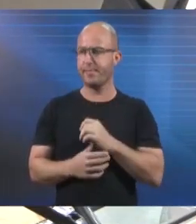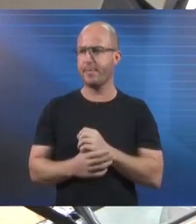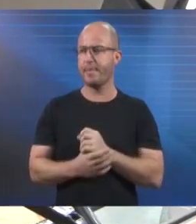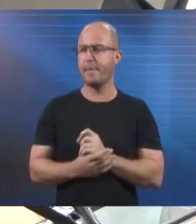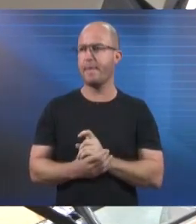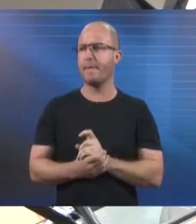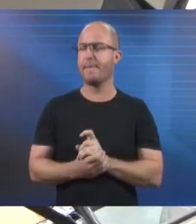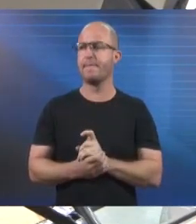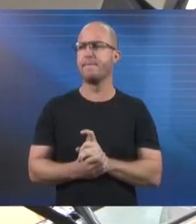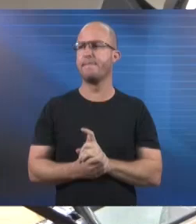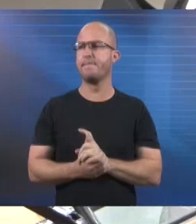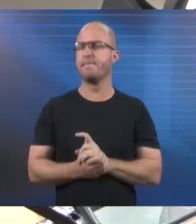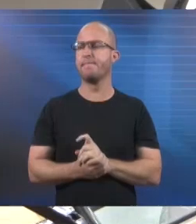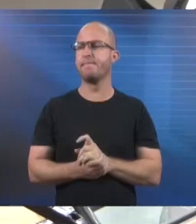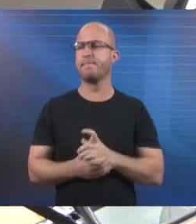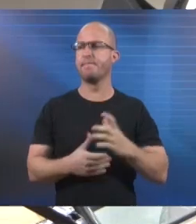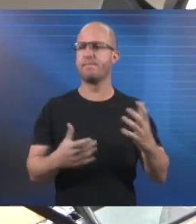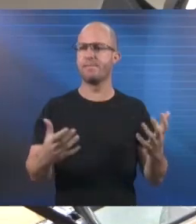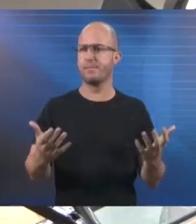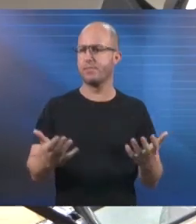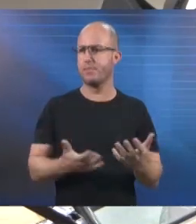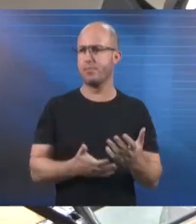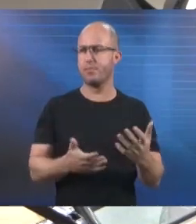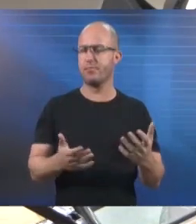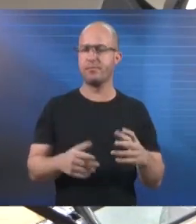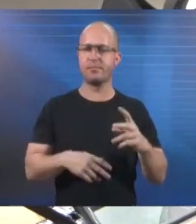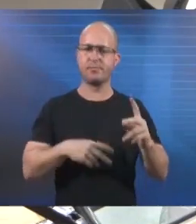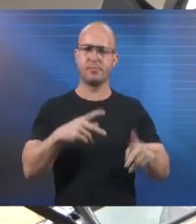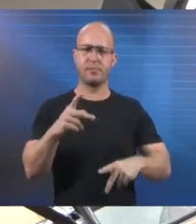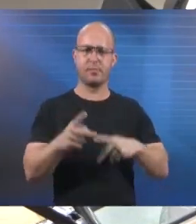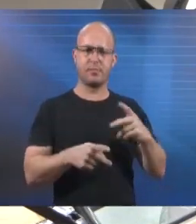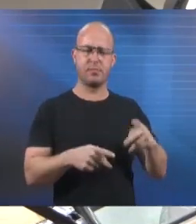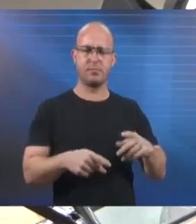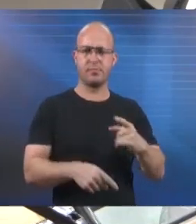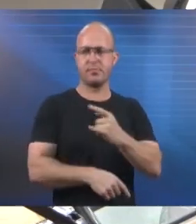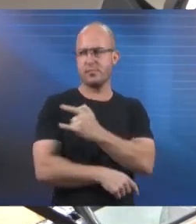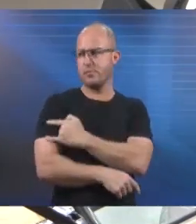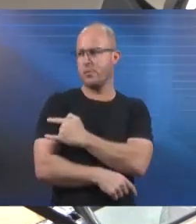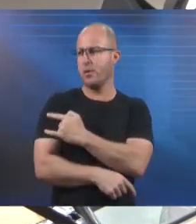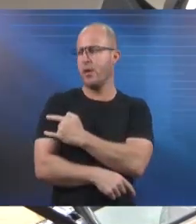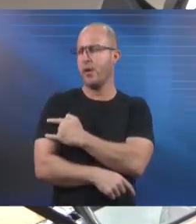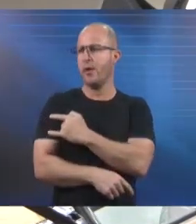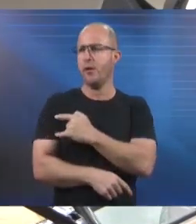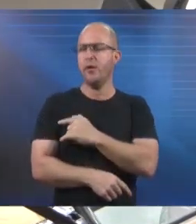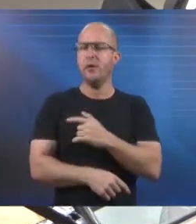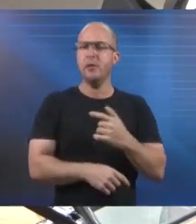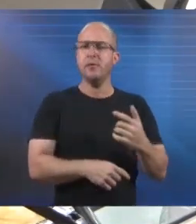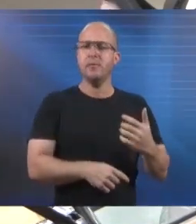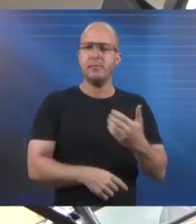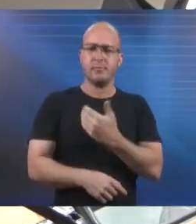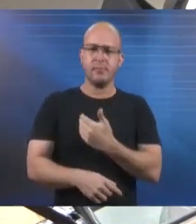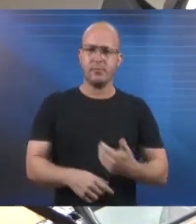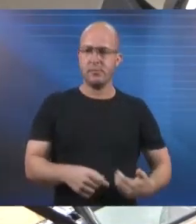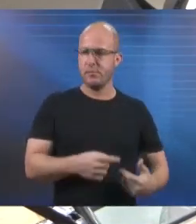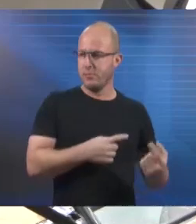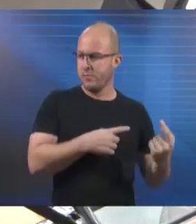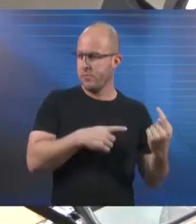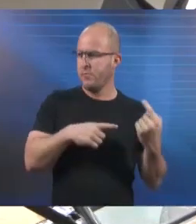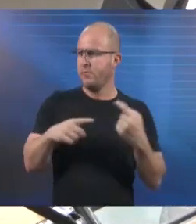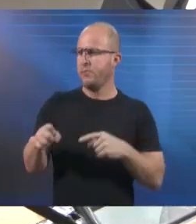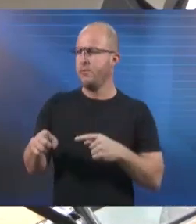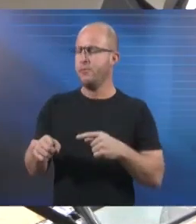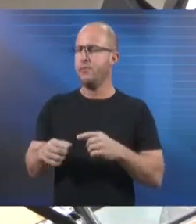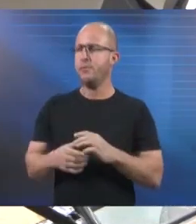aí agora quer jogar a população Potiguar contra o Governo do Estado como se